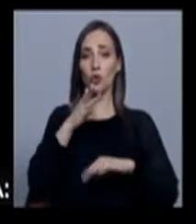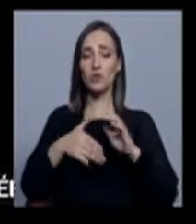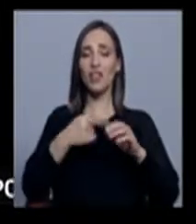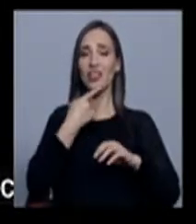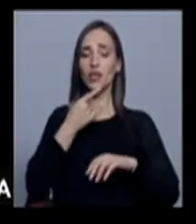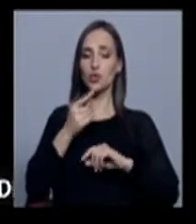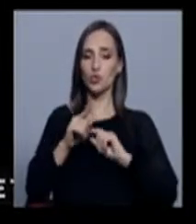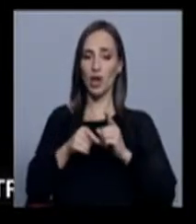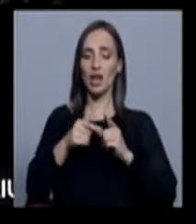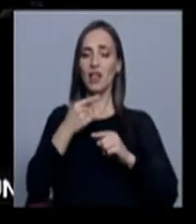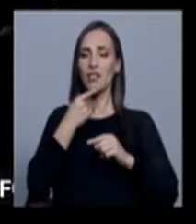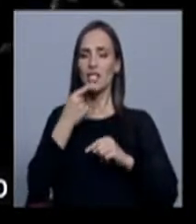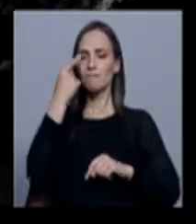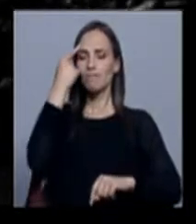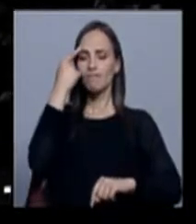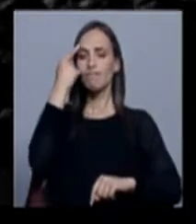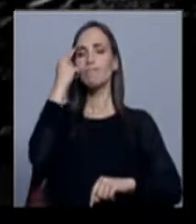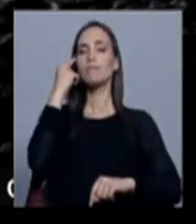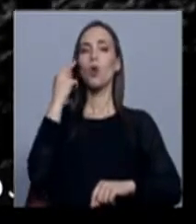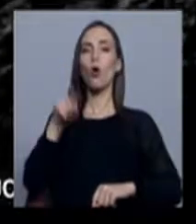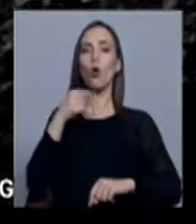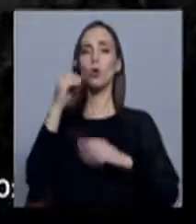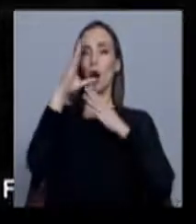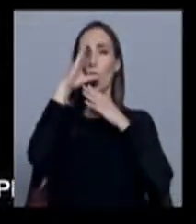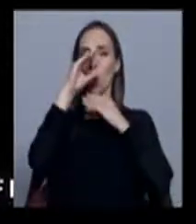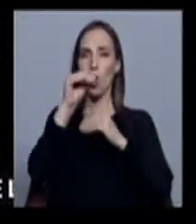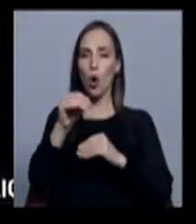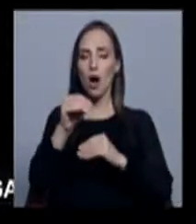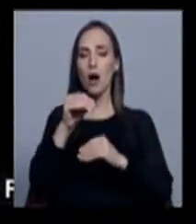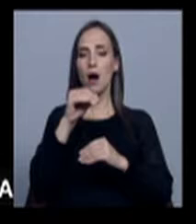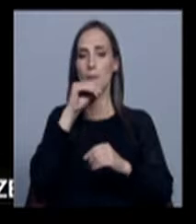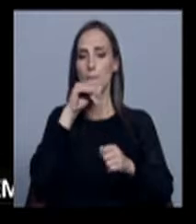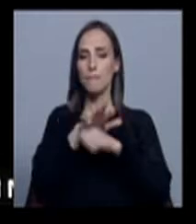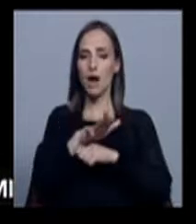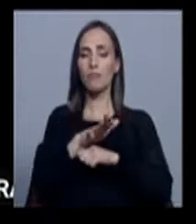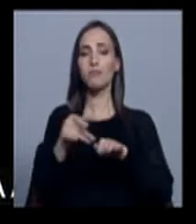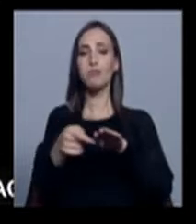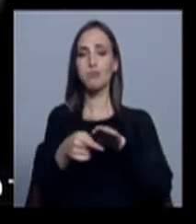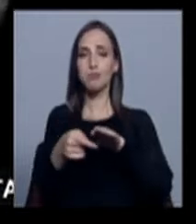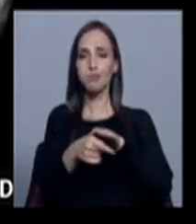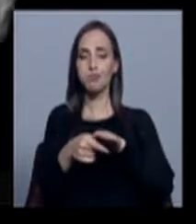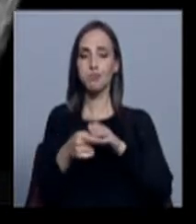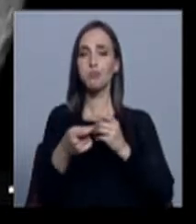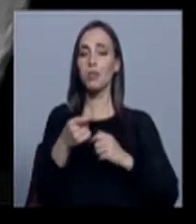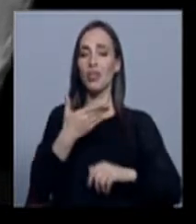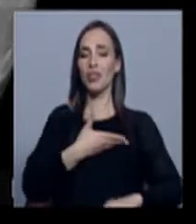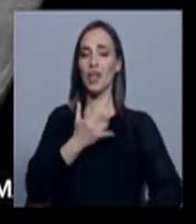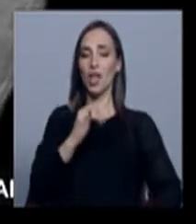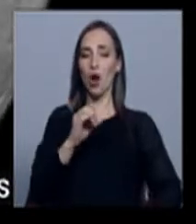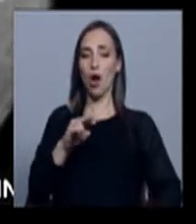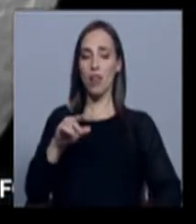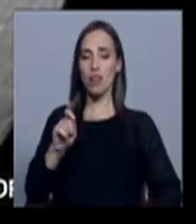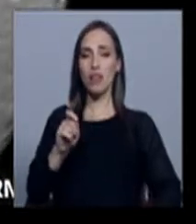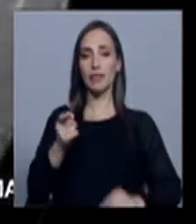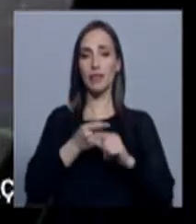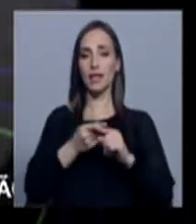que há aqui uma suspeita de uma outra lua oceânica no nosso sistema solar, neste caso em Dione. E é muito interessante porque também esta